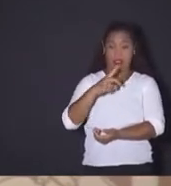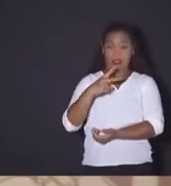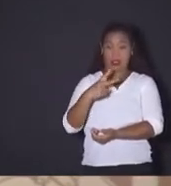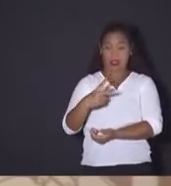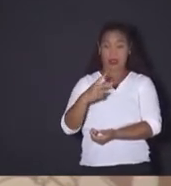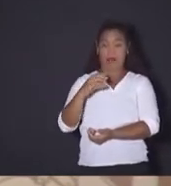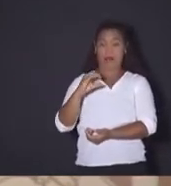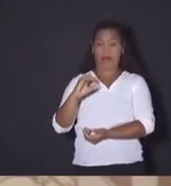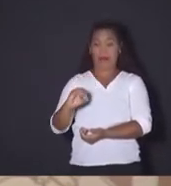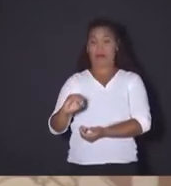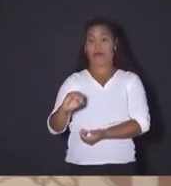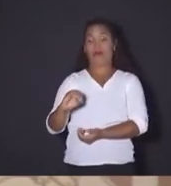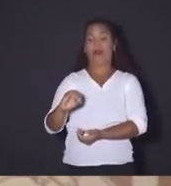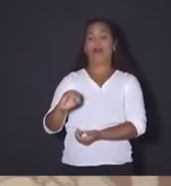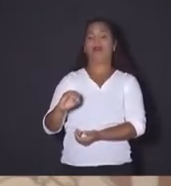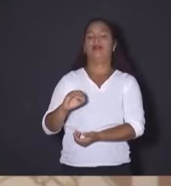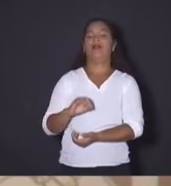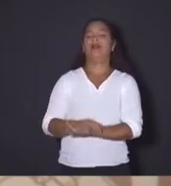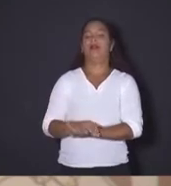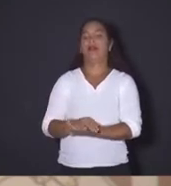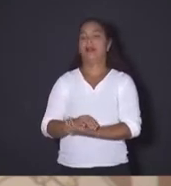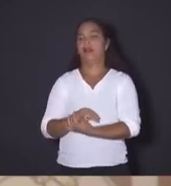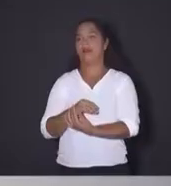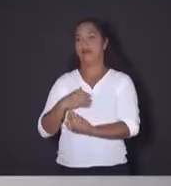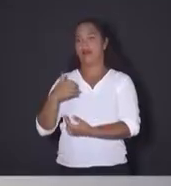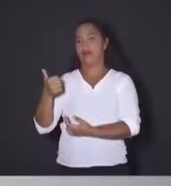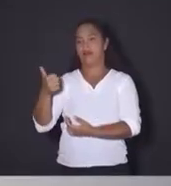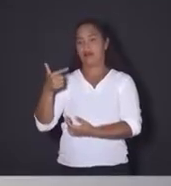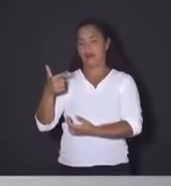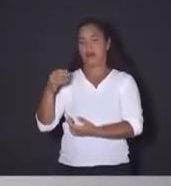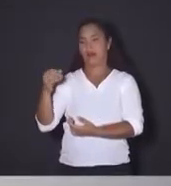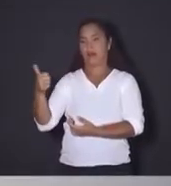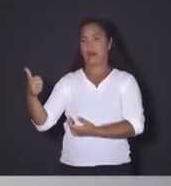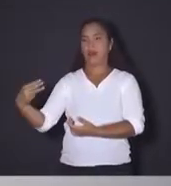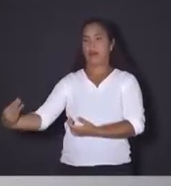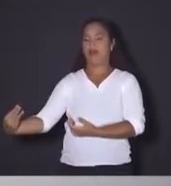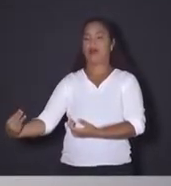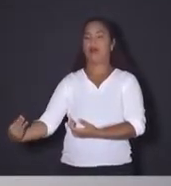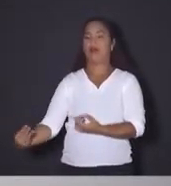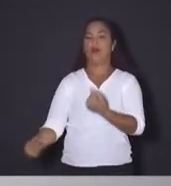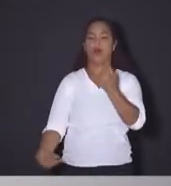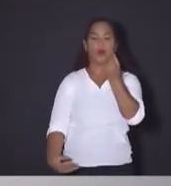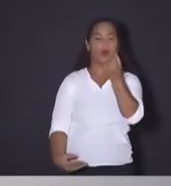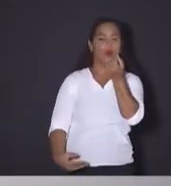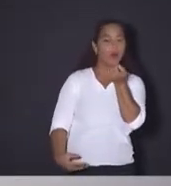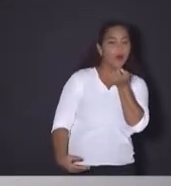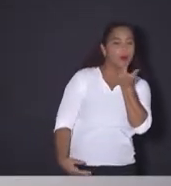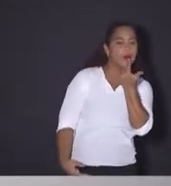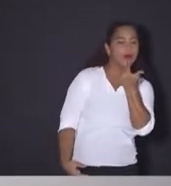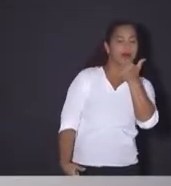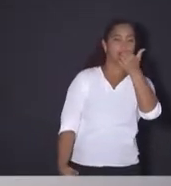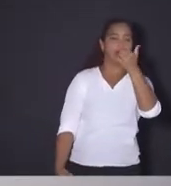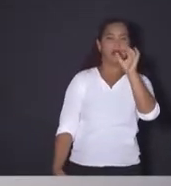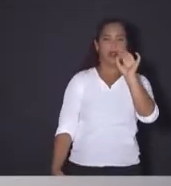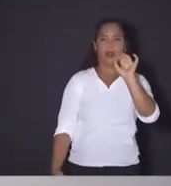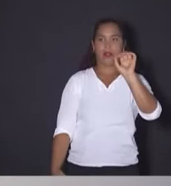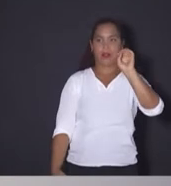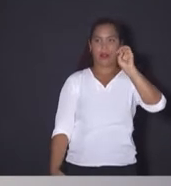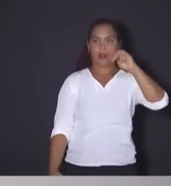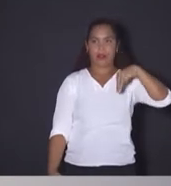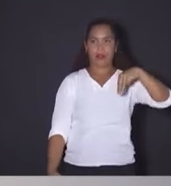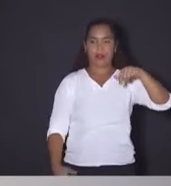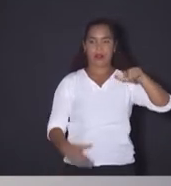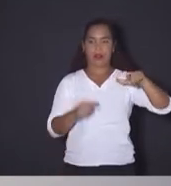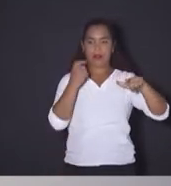no ano de 2013 cada comprimido pesa 10 miligramas eu estou falando